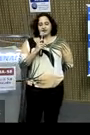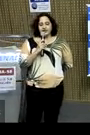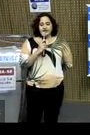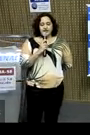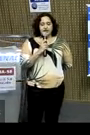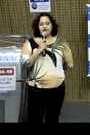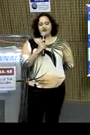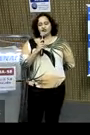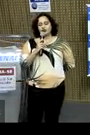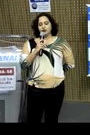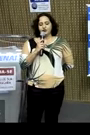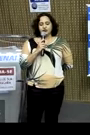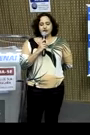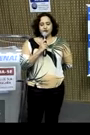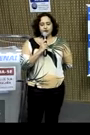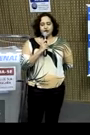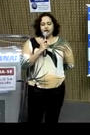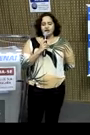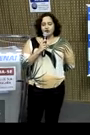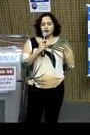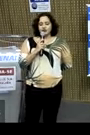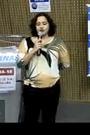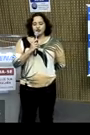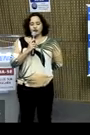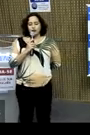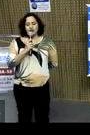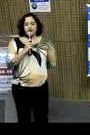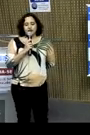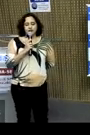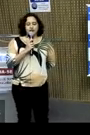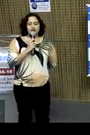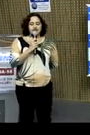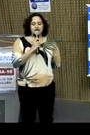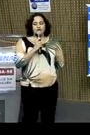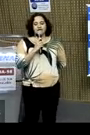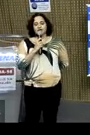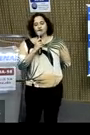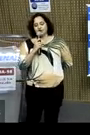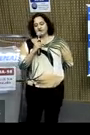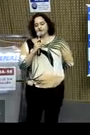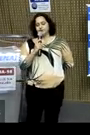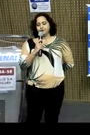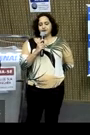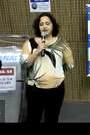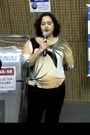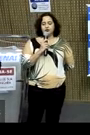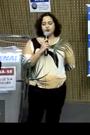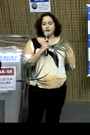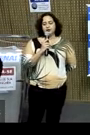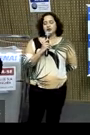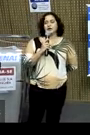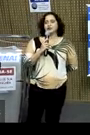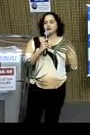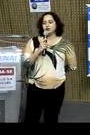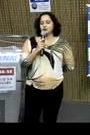abscesso 3, lavagem de ouvido 5, cantoplastia 1 e sonda vesical 42. No